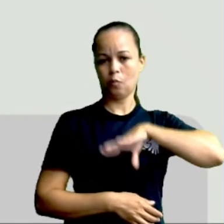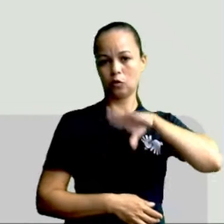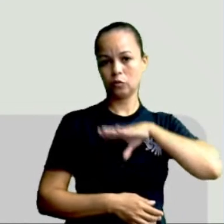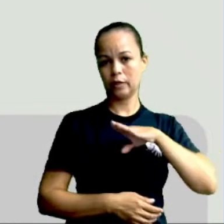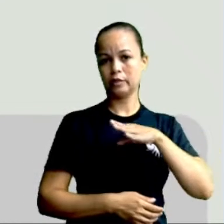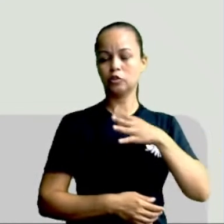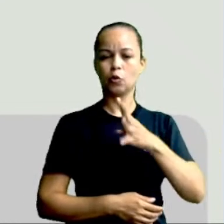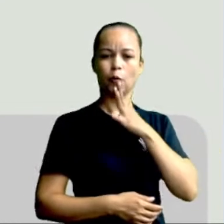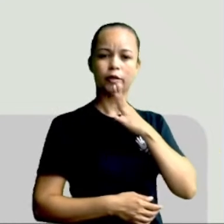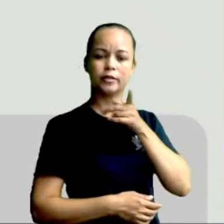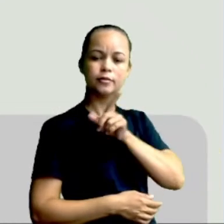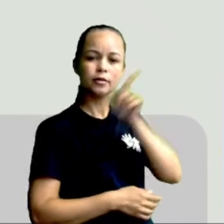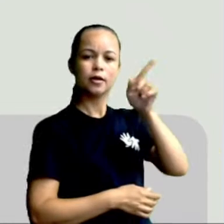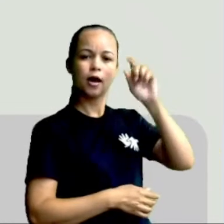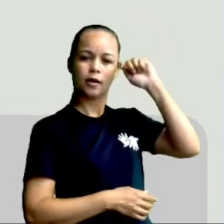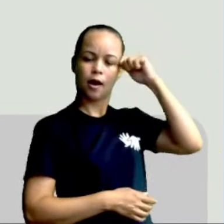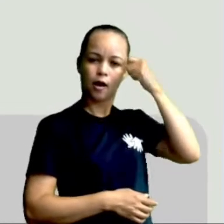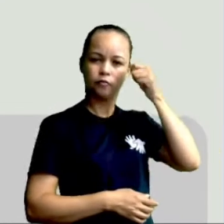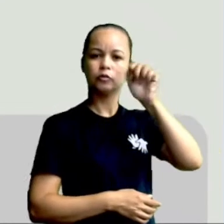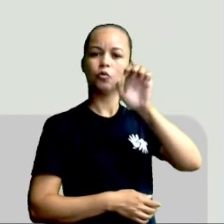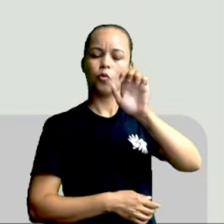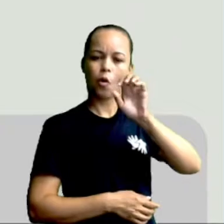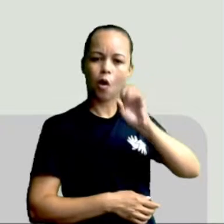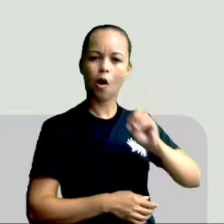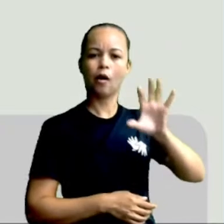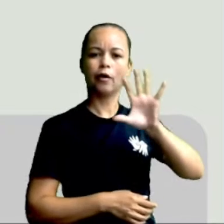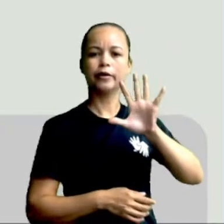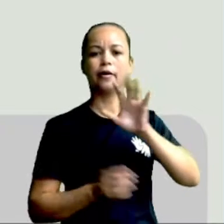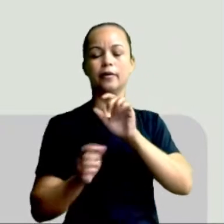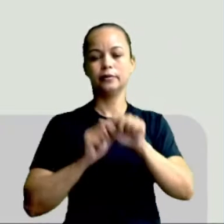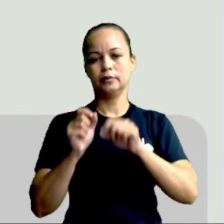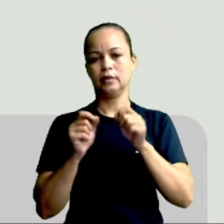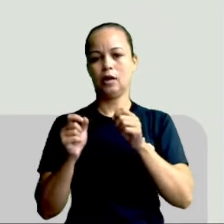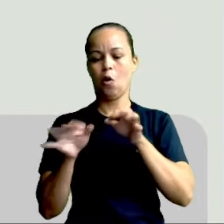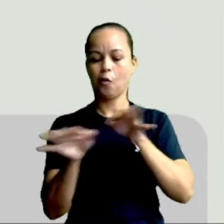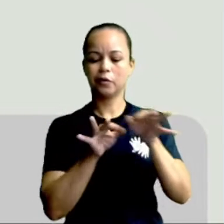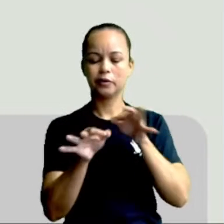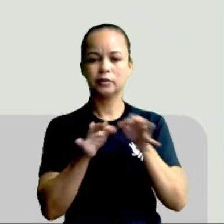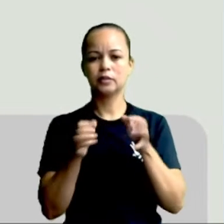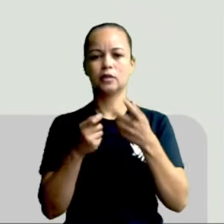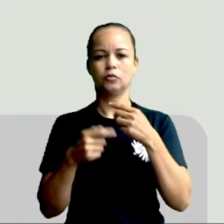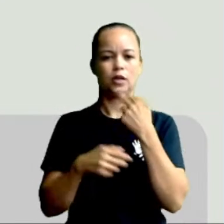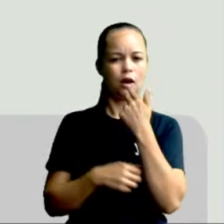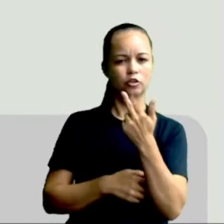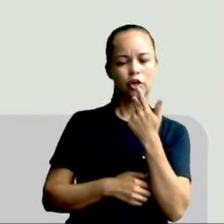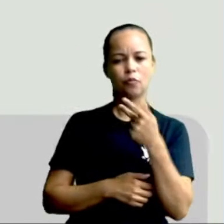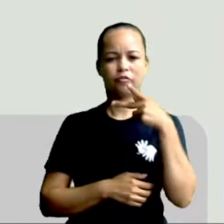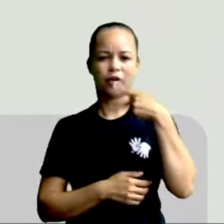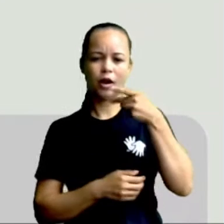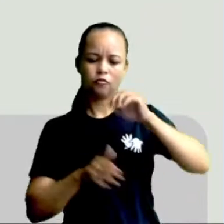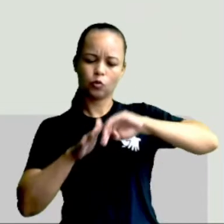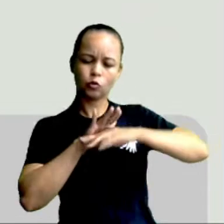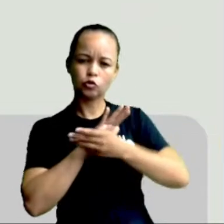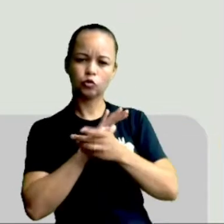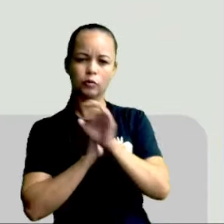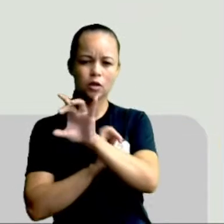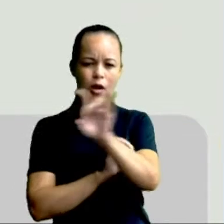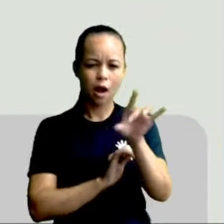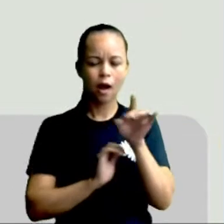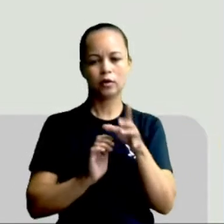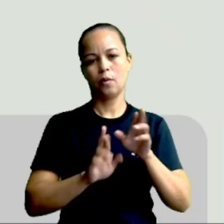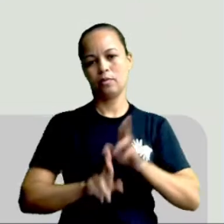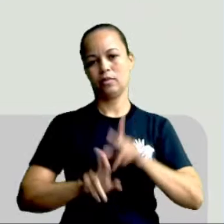conheciam lá na Europa, na África e no Oriente. A maneira como eles se organizavam, as línguas que eles falavam, os costumes deles eram